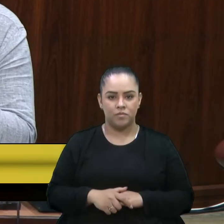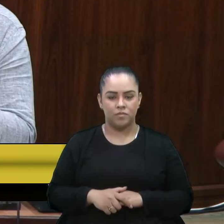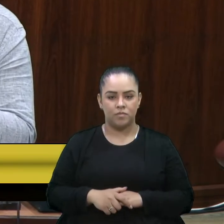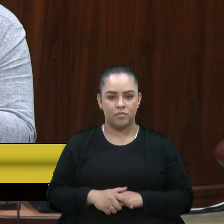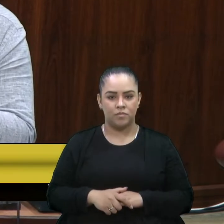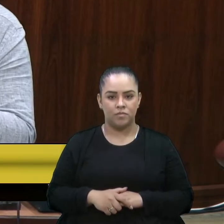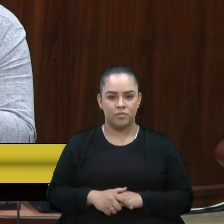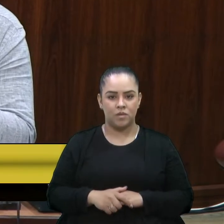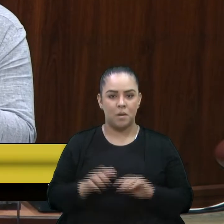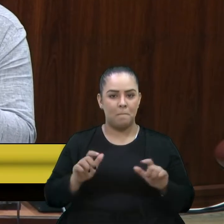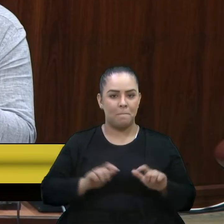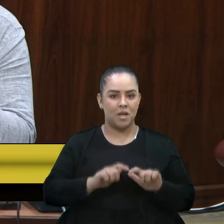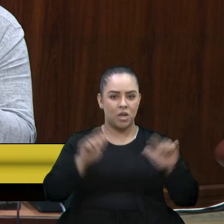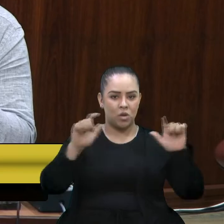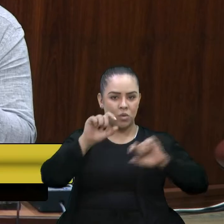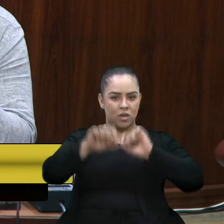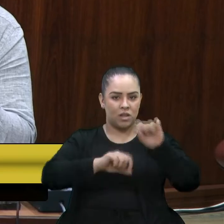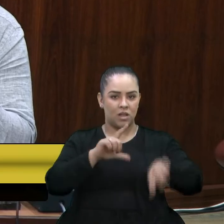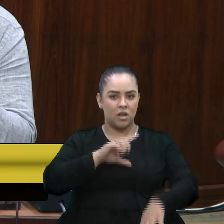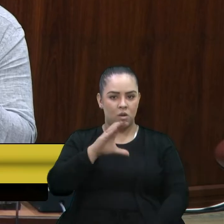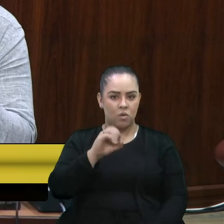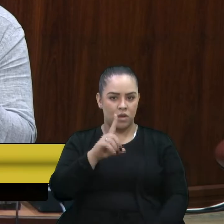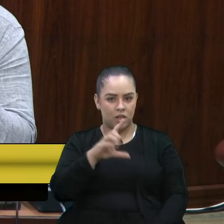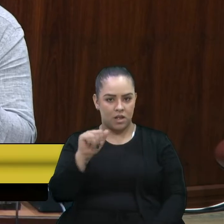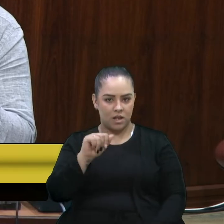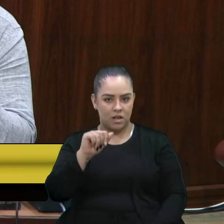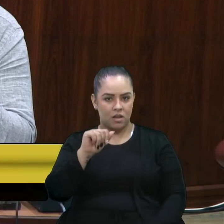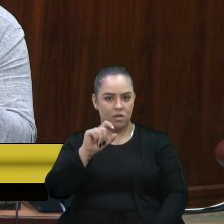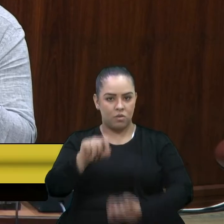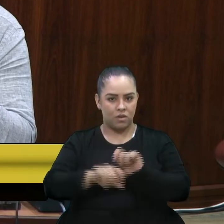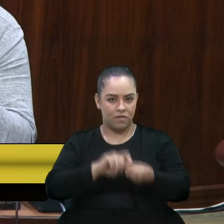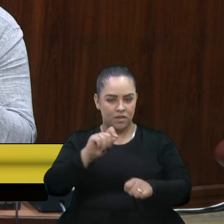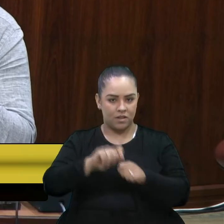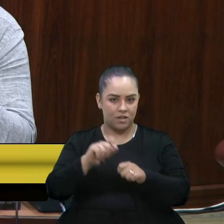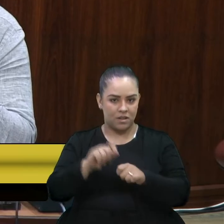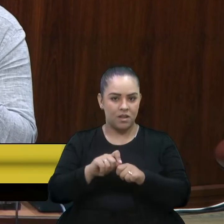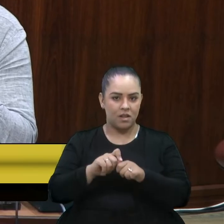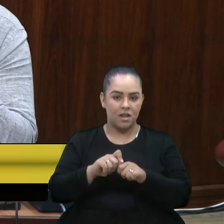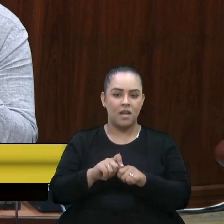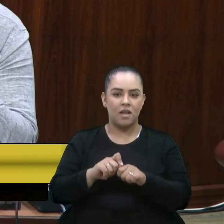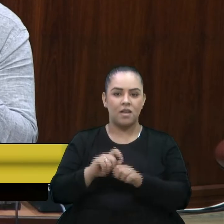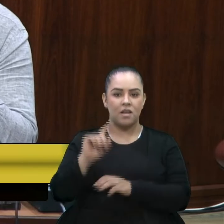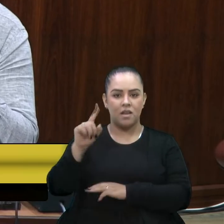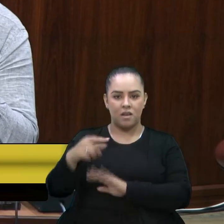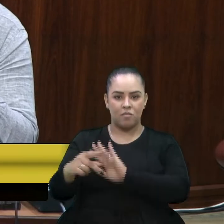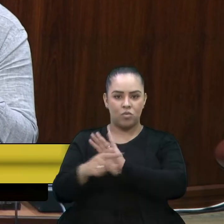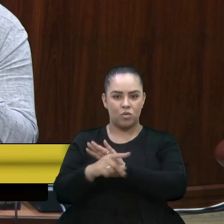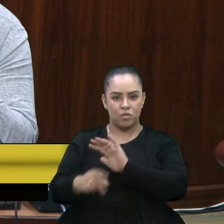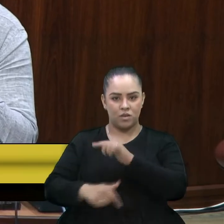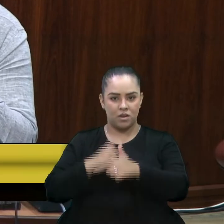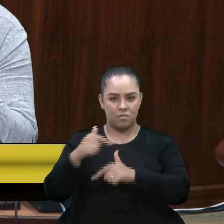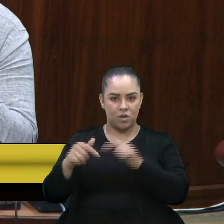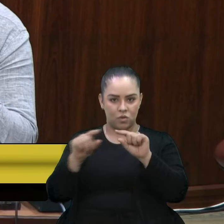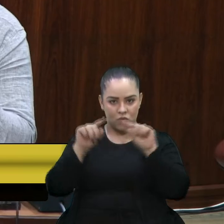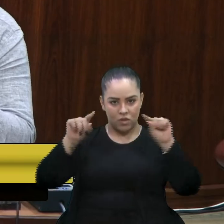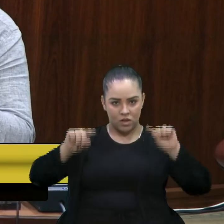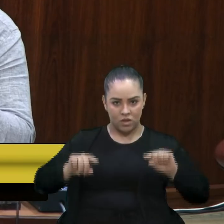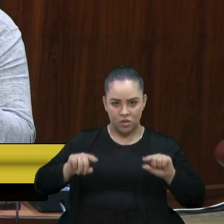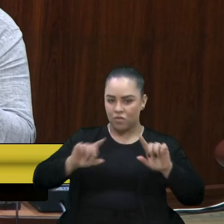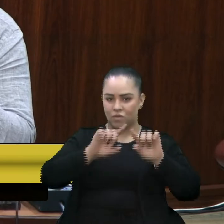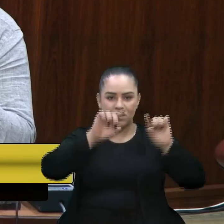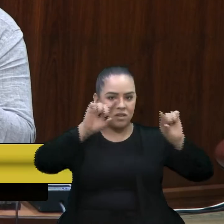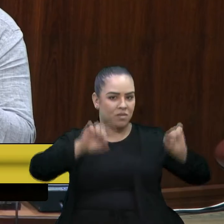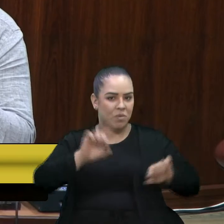O maior patrimônio da Codeca é o serviço que ela presta, e esse serviço prestado é fruto do trabalho dos funcionários. Os funcionários não